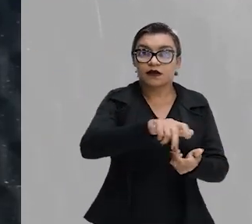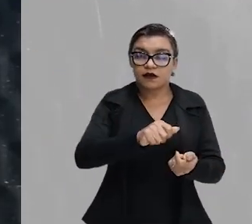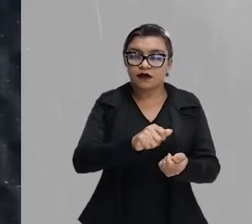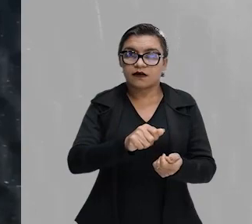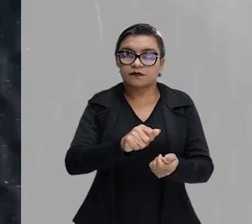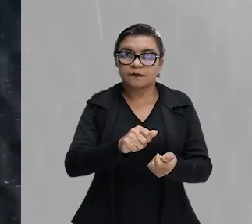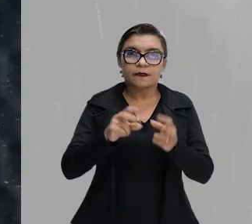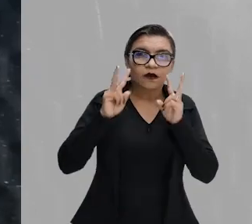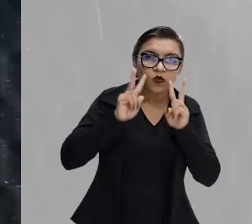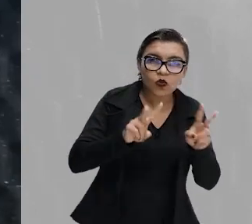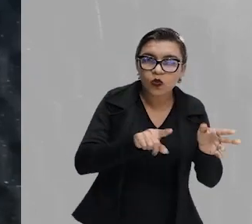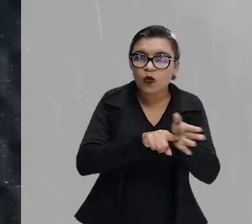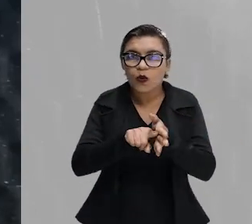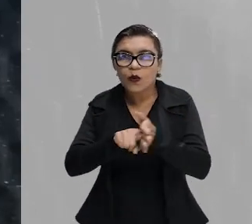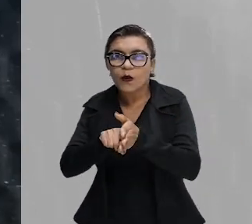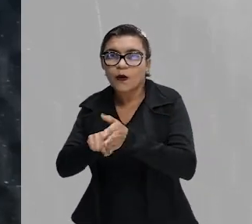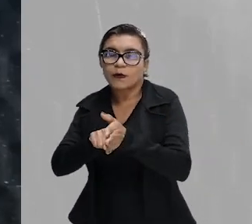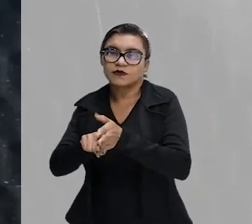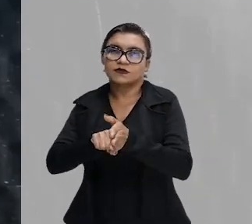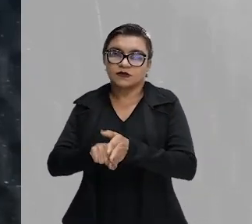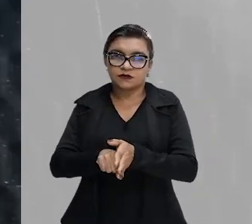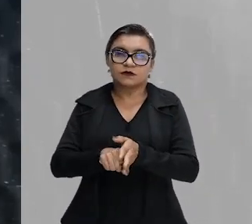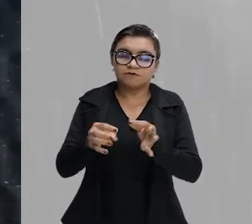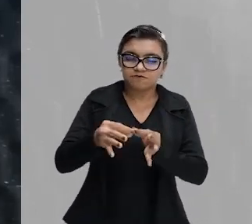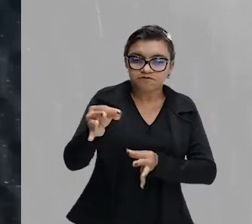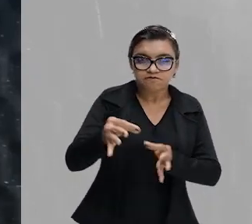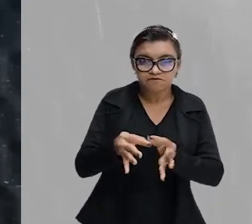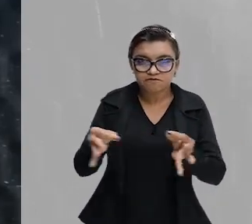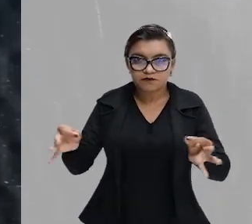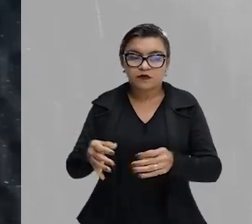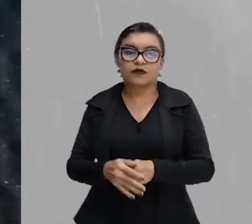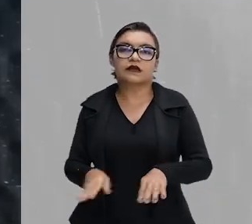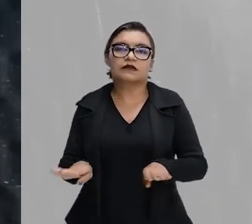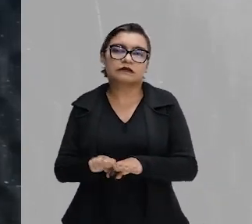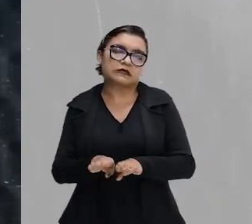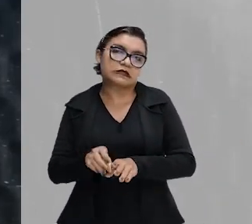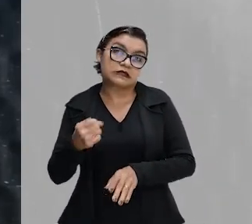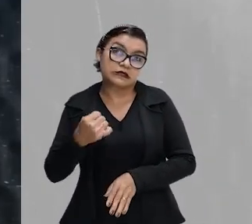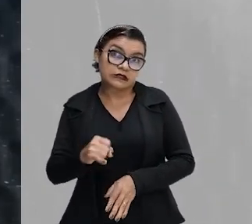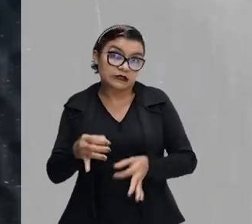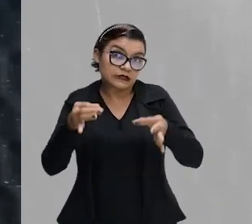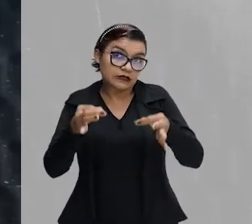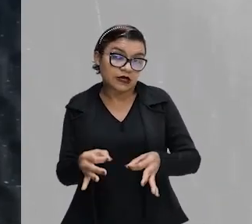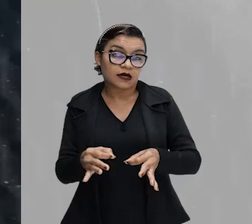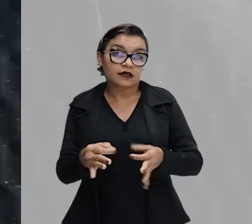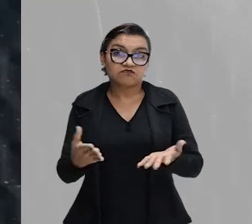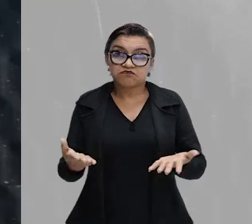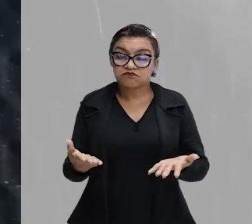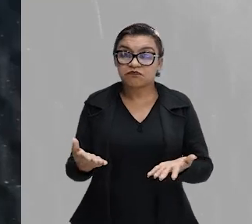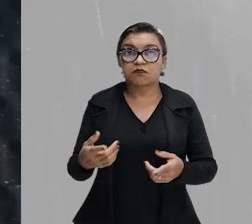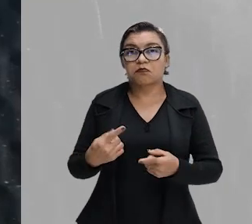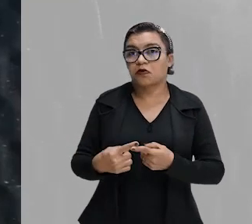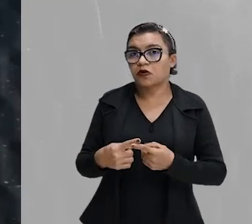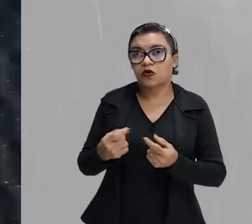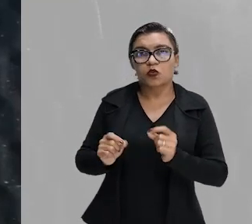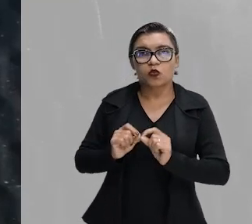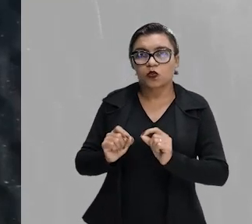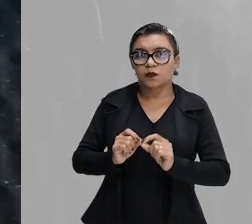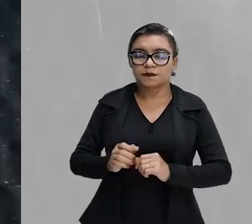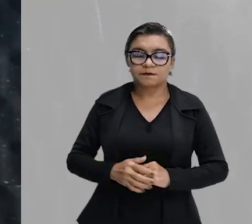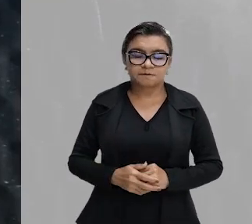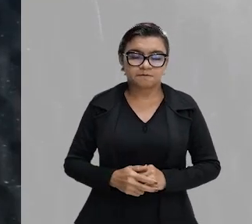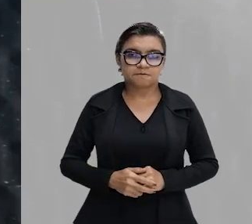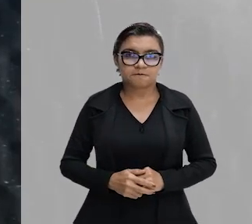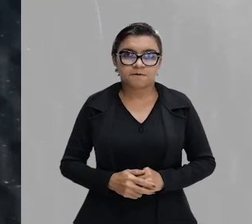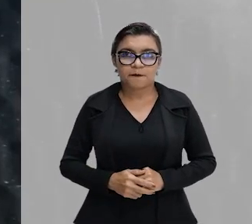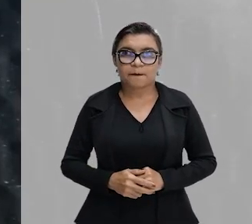modelos geométricos, conseguir fazer essas medições. Se foram exatas, não foram exatas justamente por